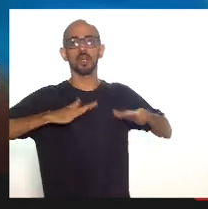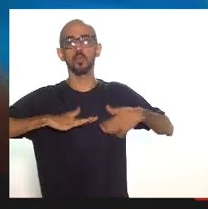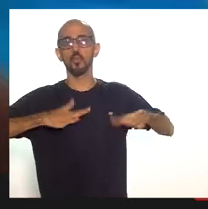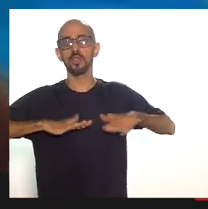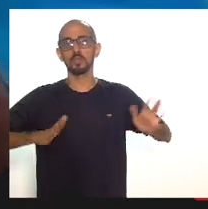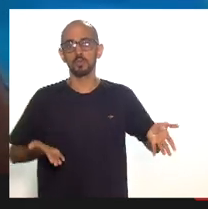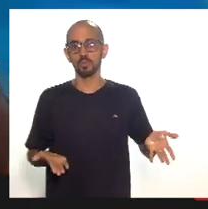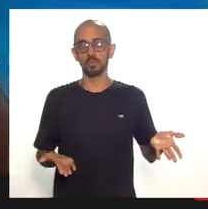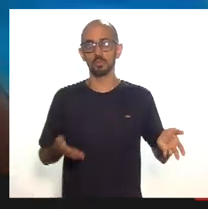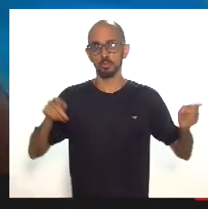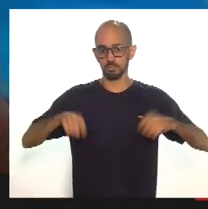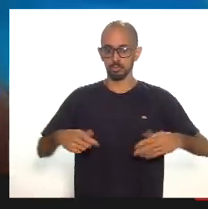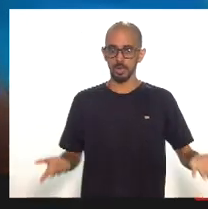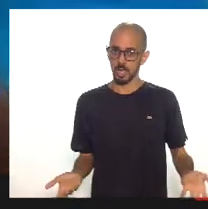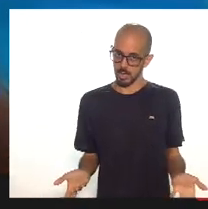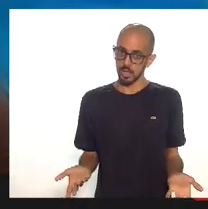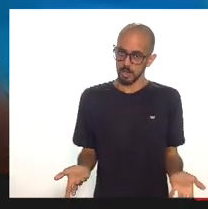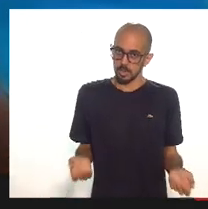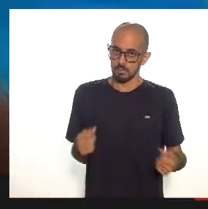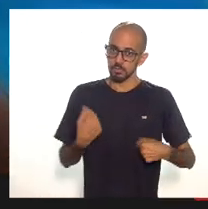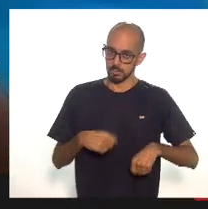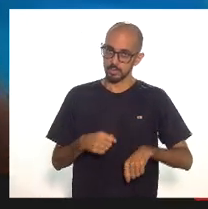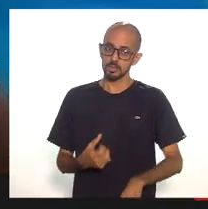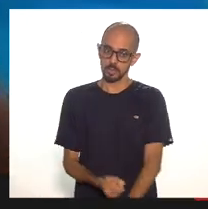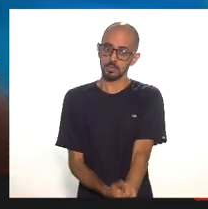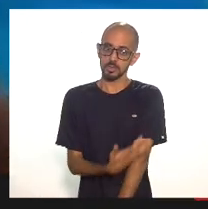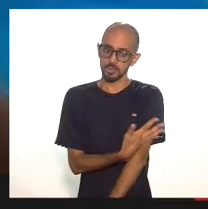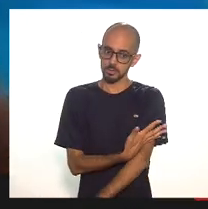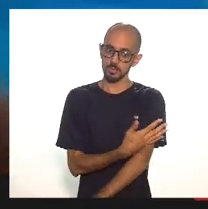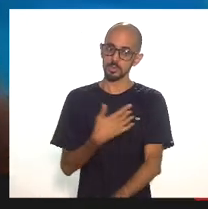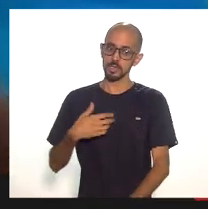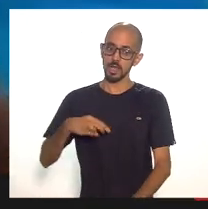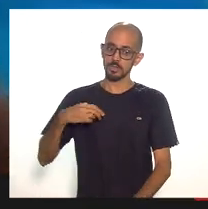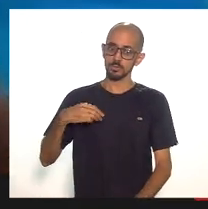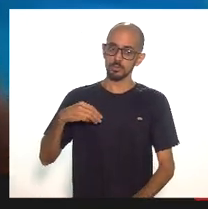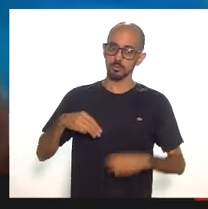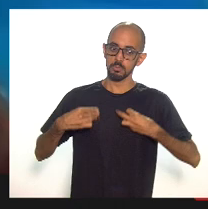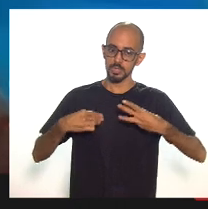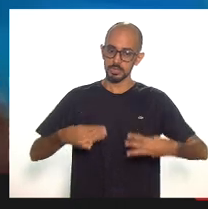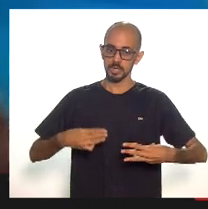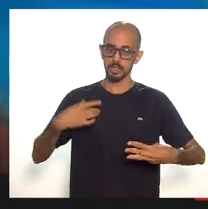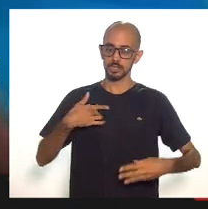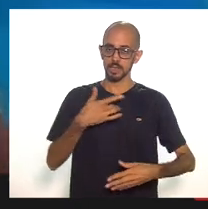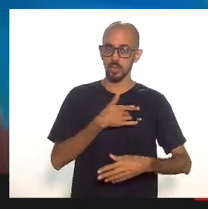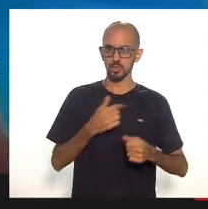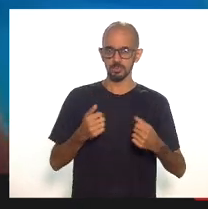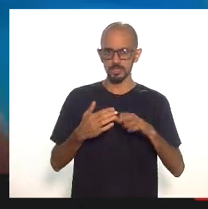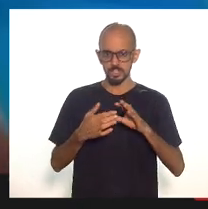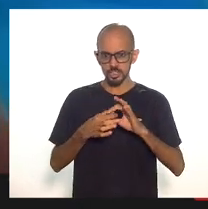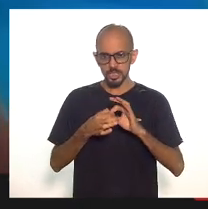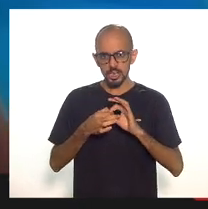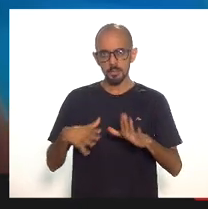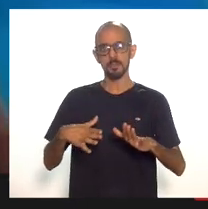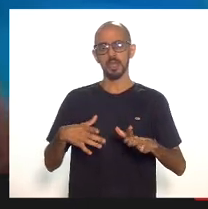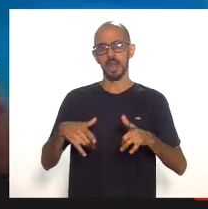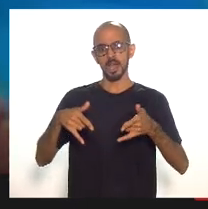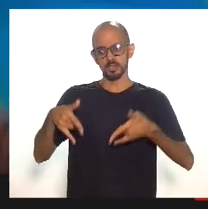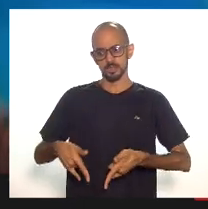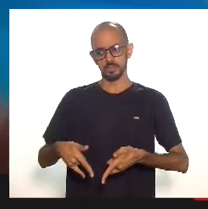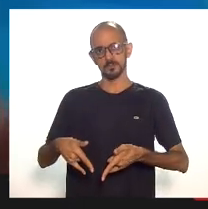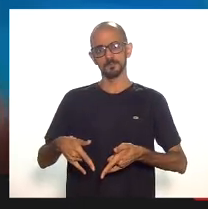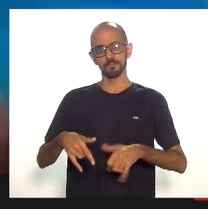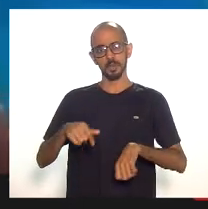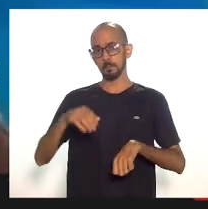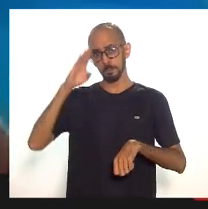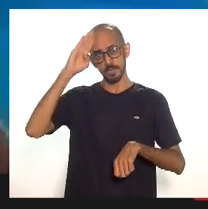tem alguma outra maneira de sensibilizar o Ministério da Saúde para que a gente possa reabrir? Pelo menos desses hospitais que estão